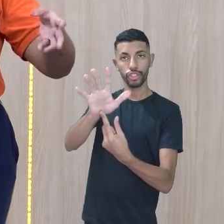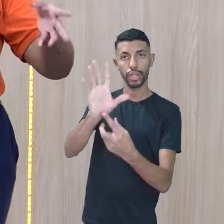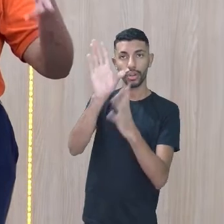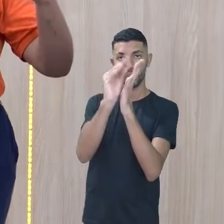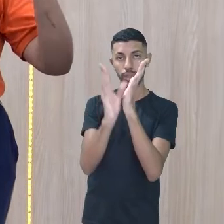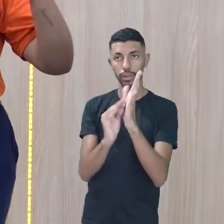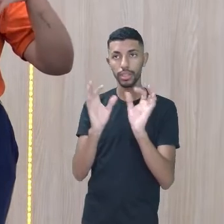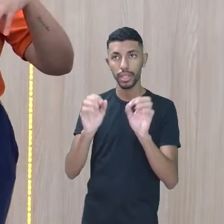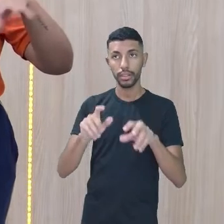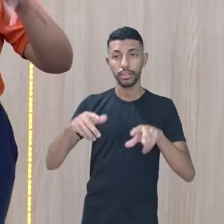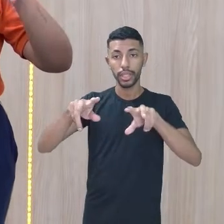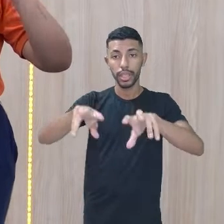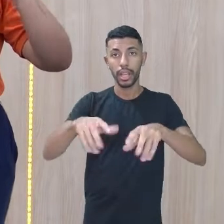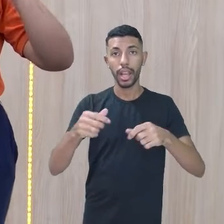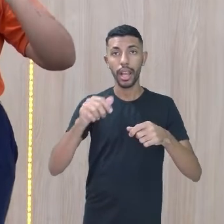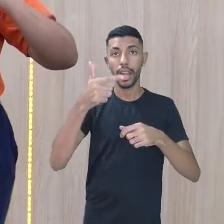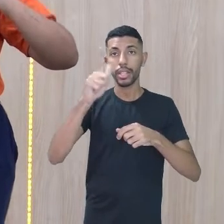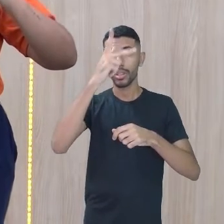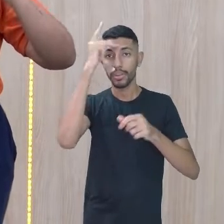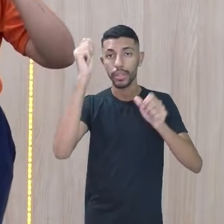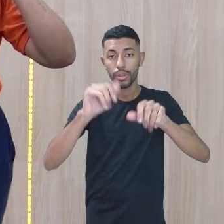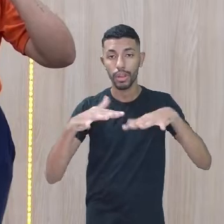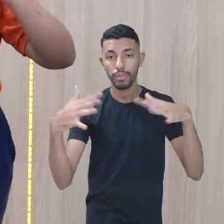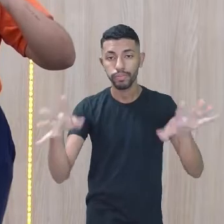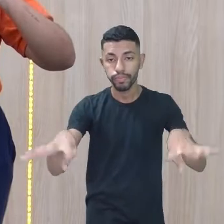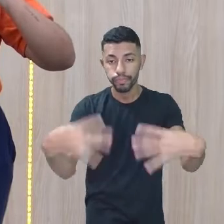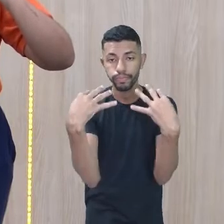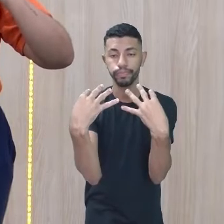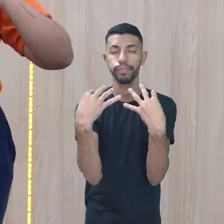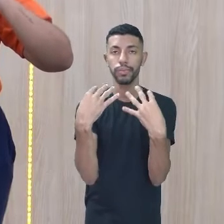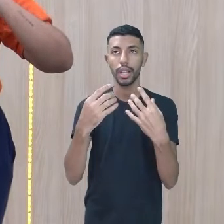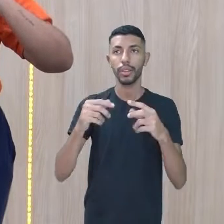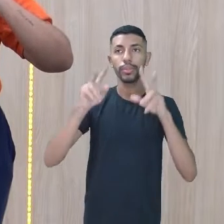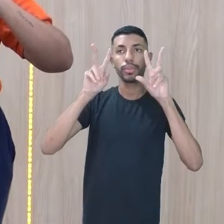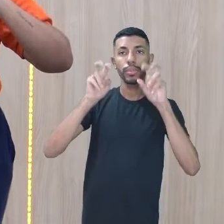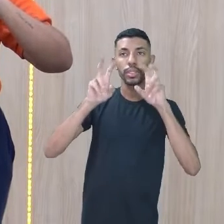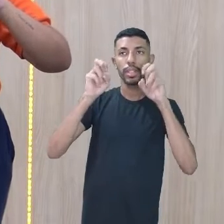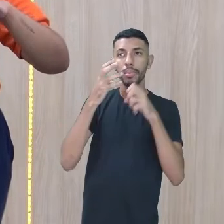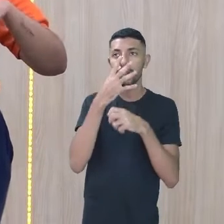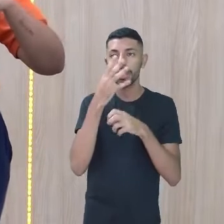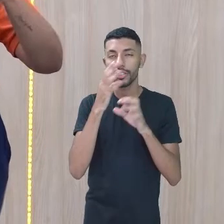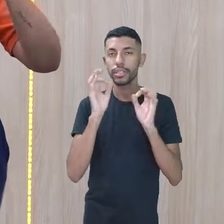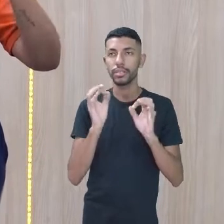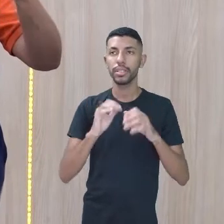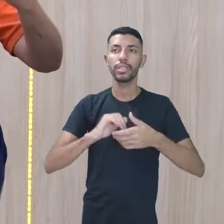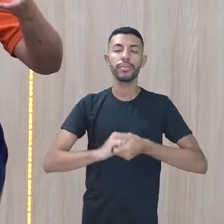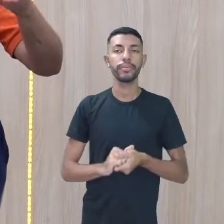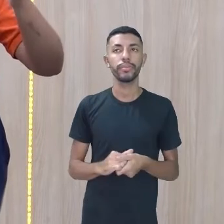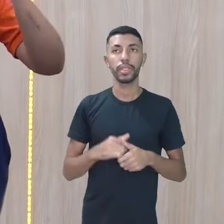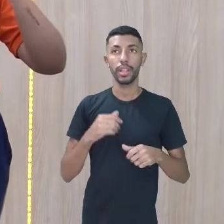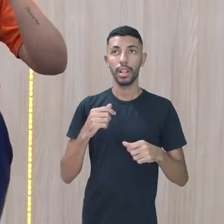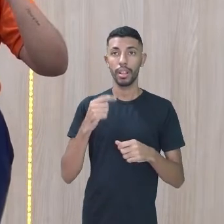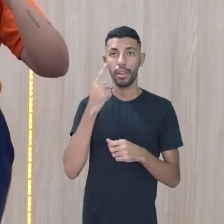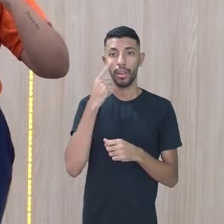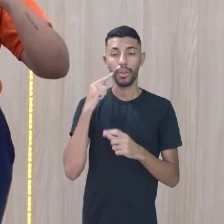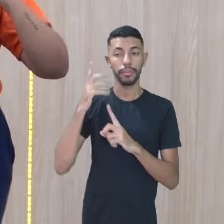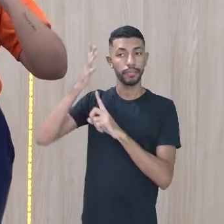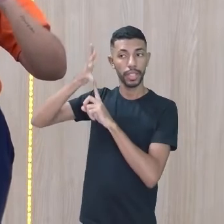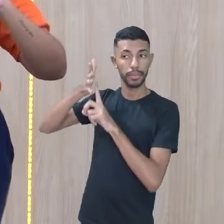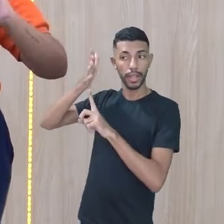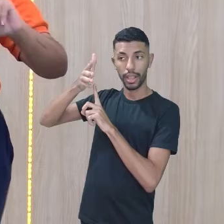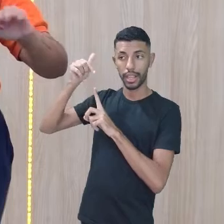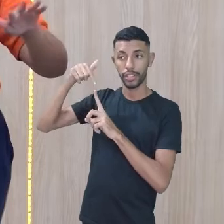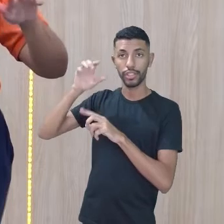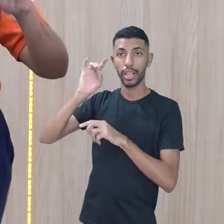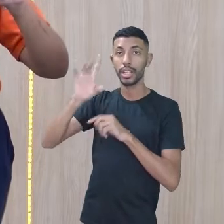do conteúdo e aquelas que estão assistindo ao tema, aquele seminário. Na palestra, é